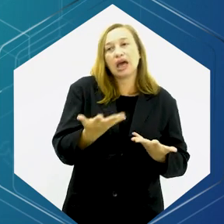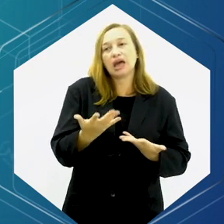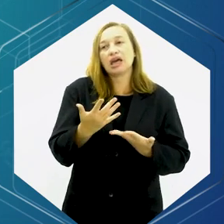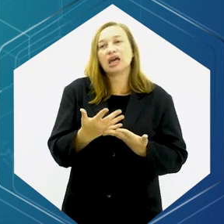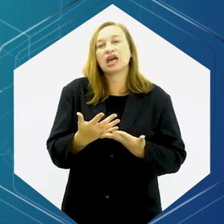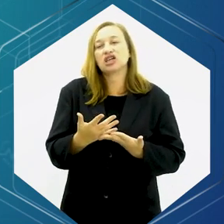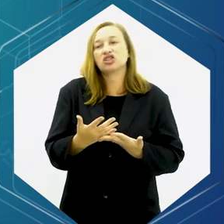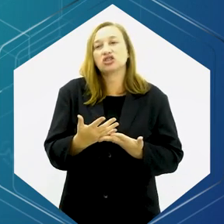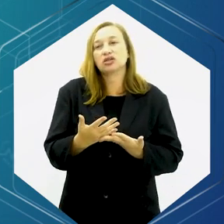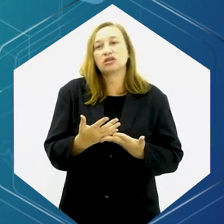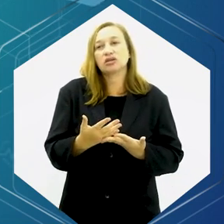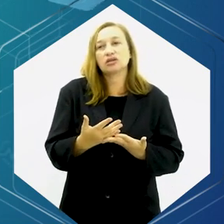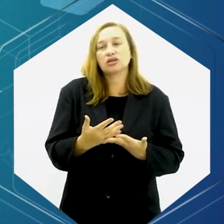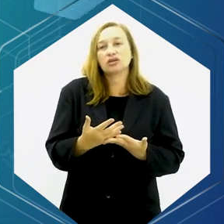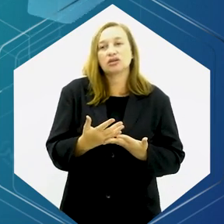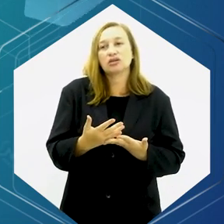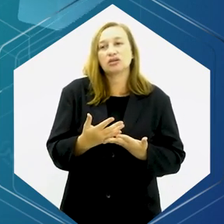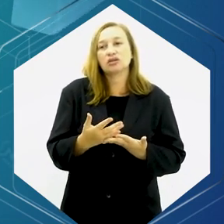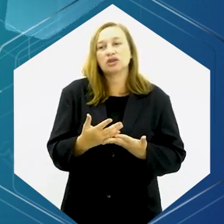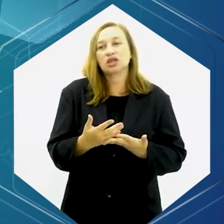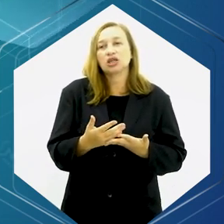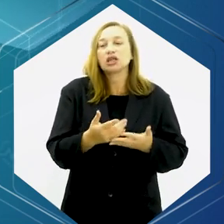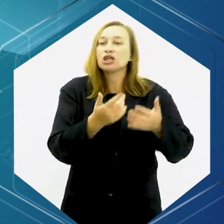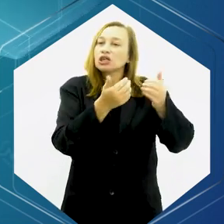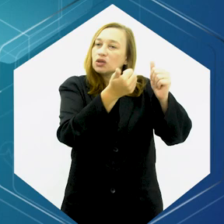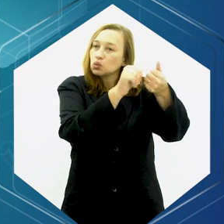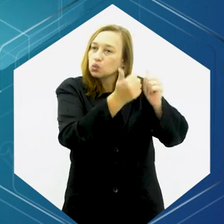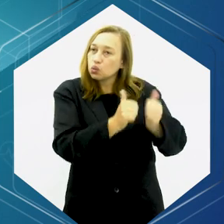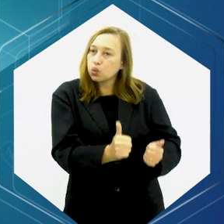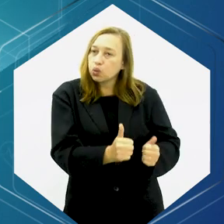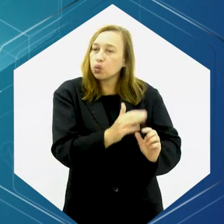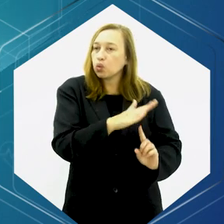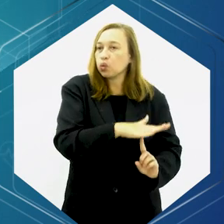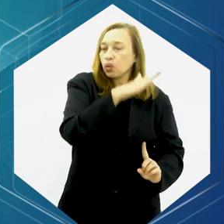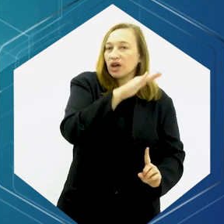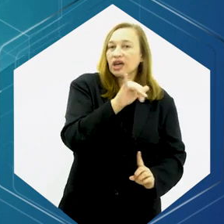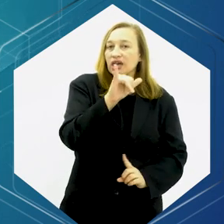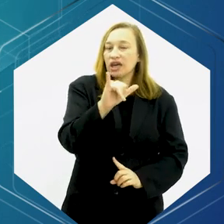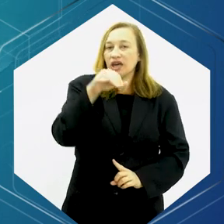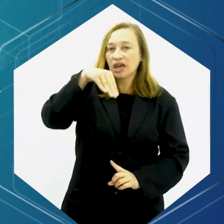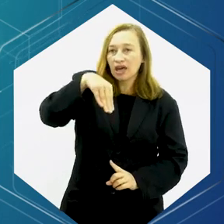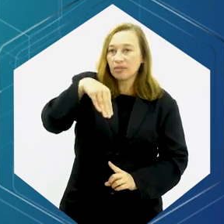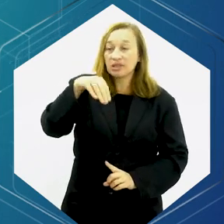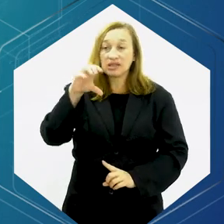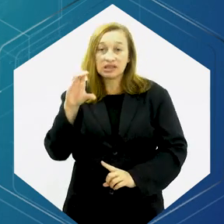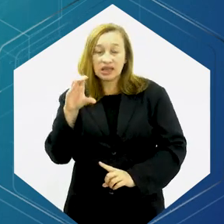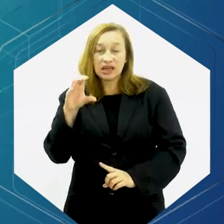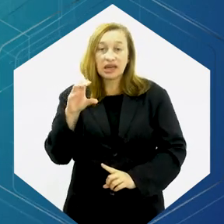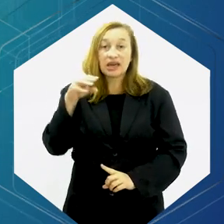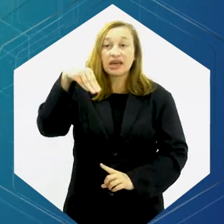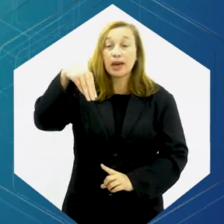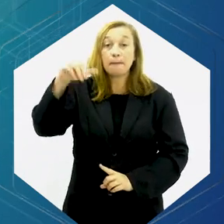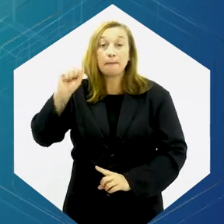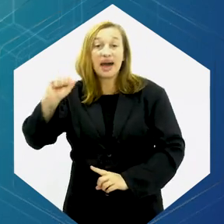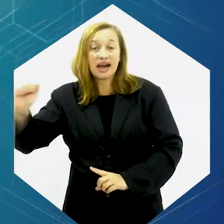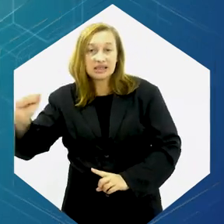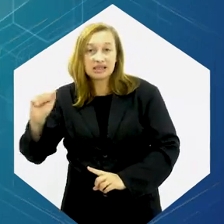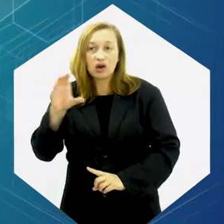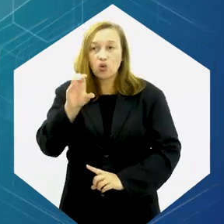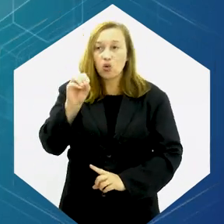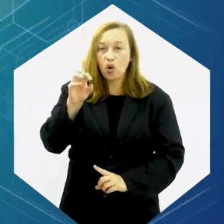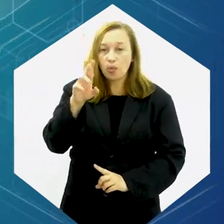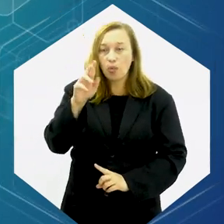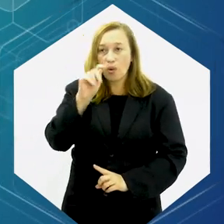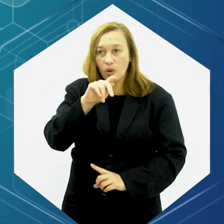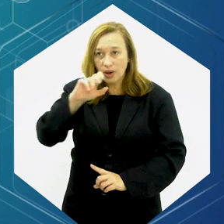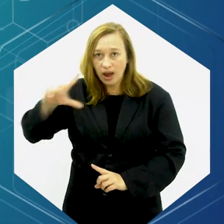adultos que a gente considera né faz ali o diagnóstico de obesidade por meio do IMC que é o índice de massa corporal e aí